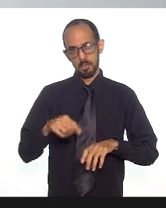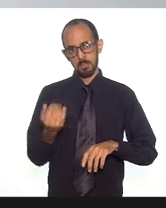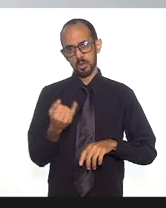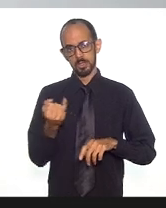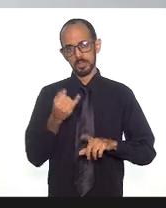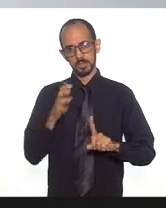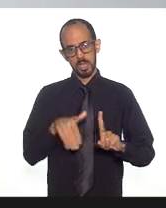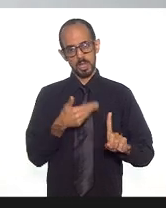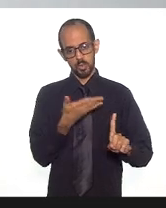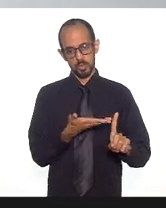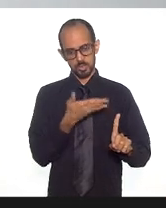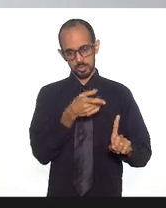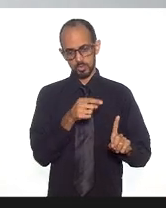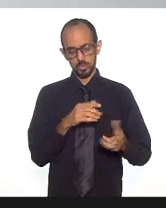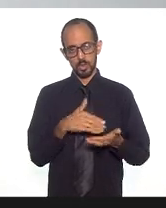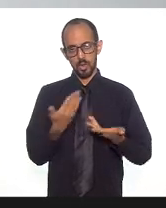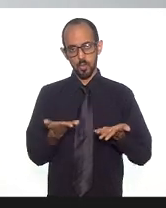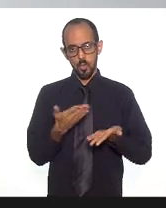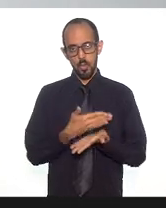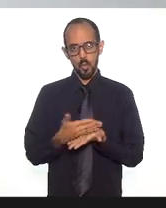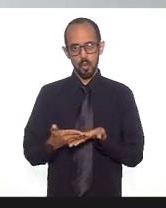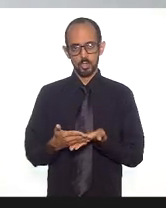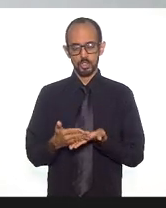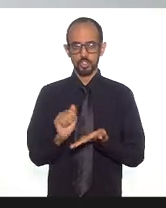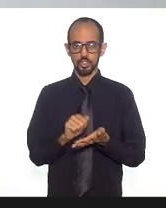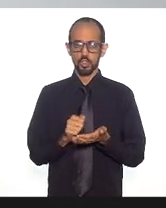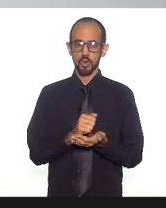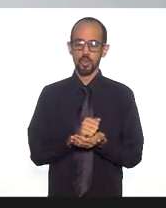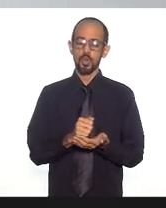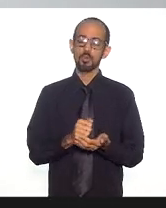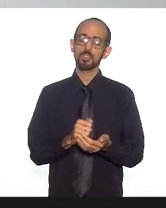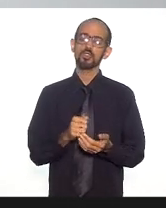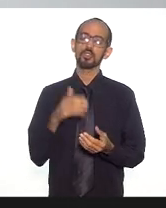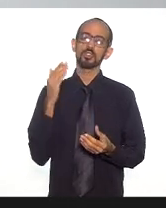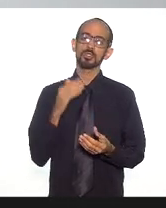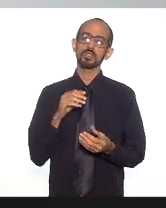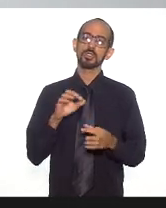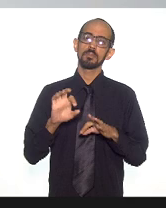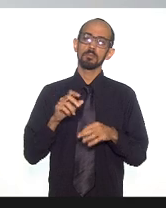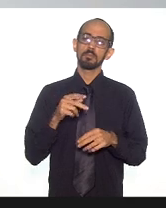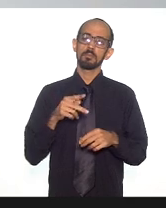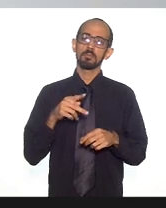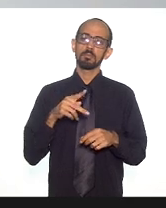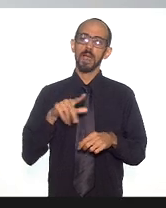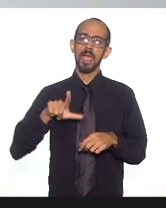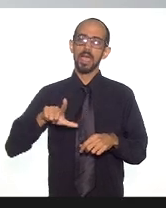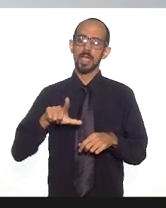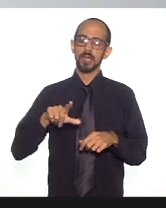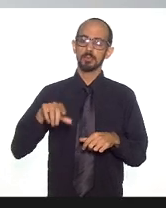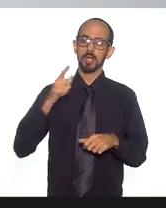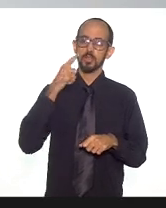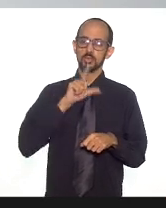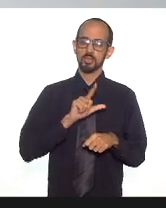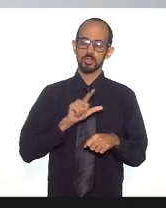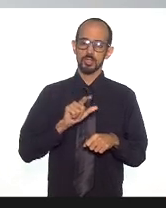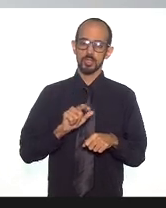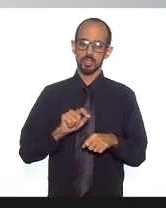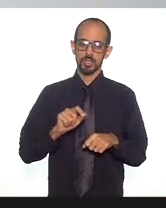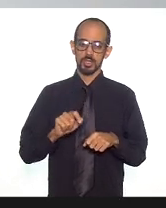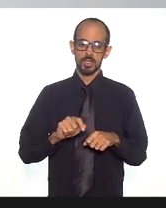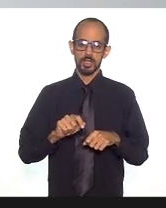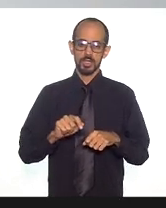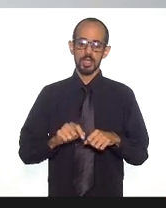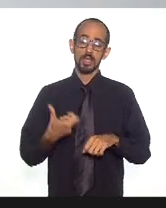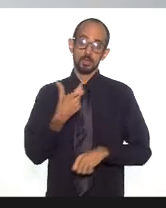gente deu entrada aí nesse projeto de lei para buscar, né, garantir o processo de imunização.